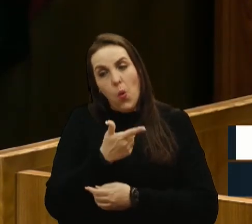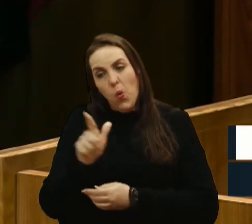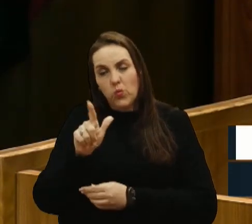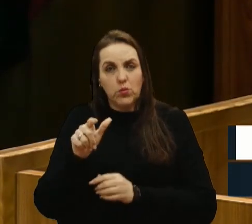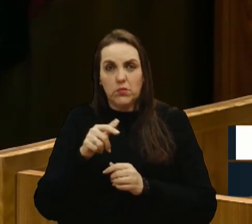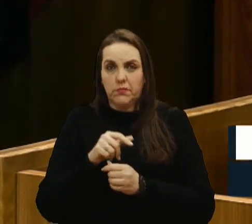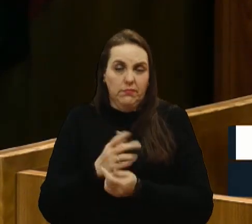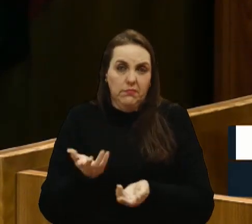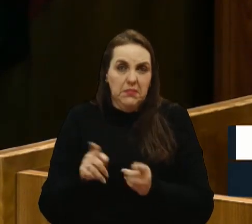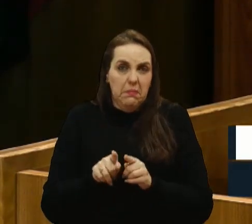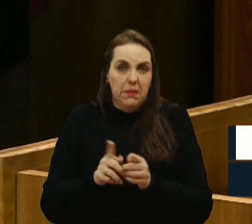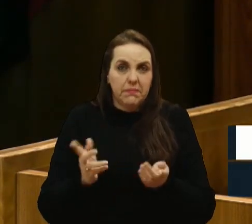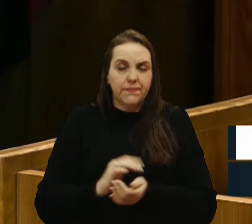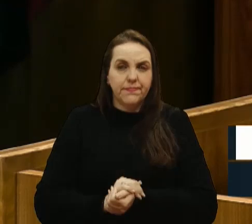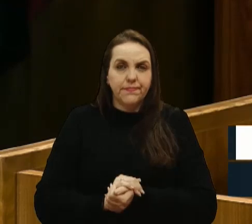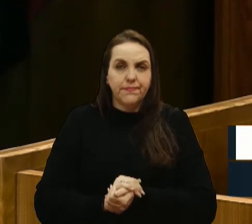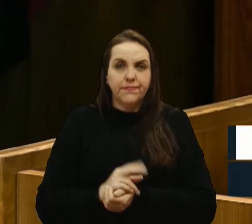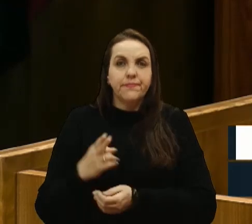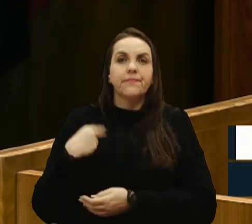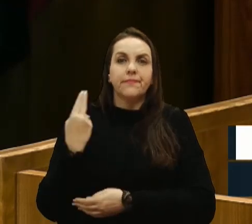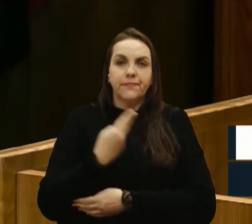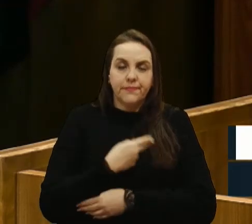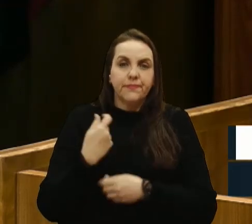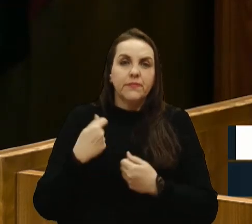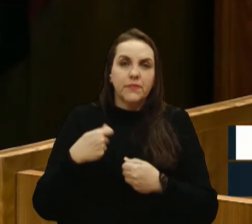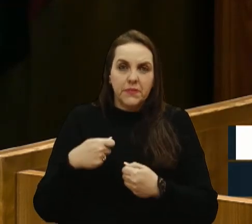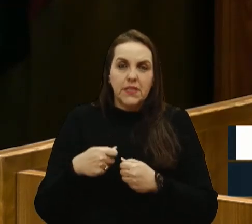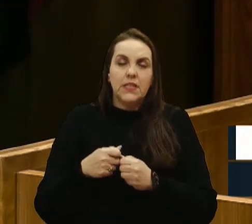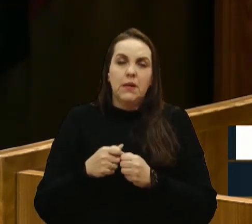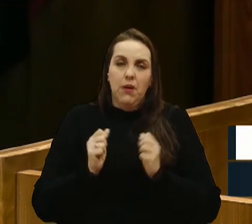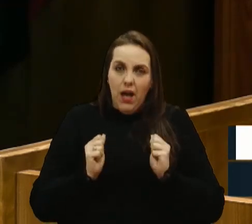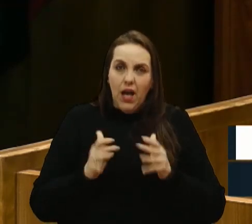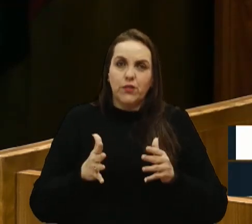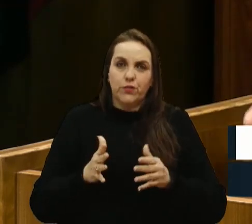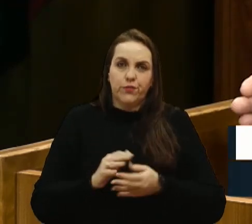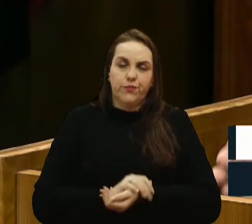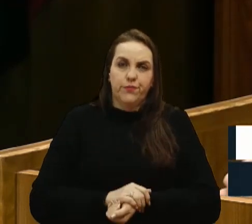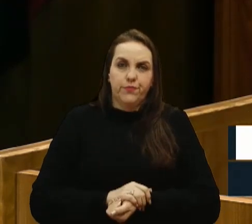seja? Nós temos que tomar uma medida.